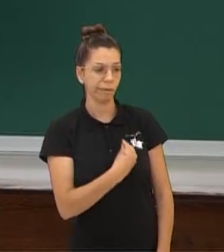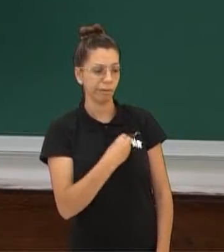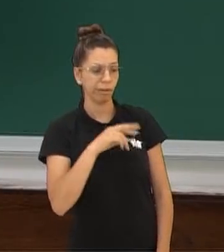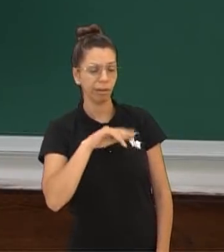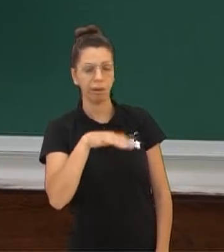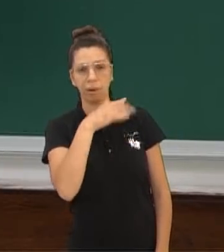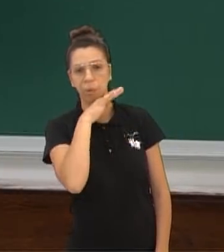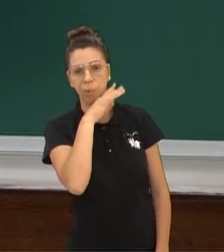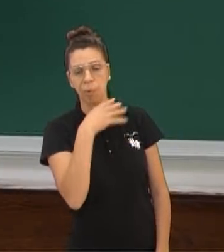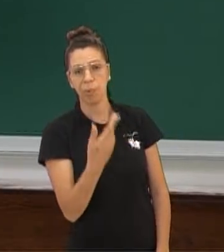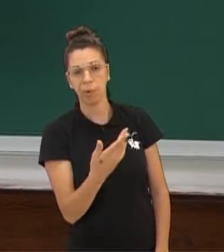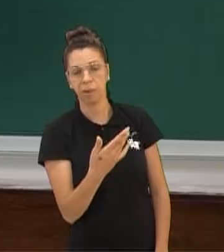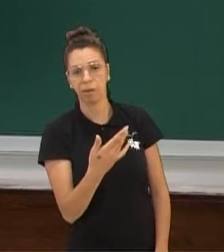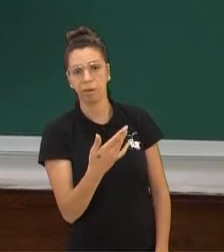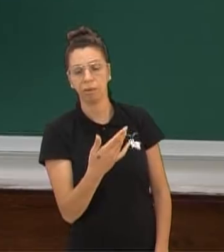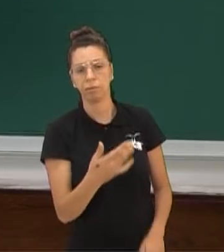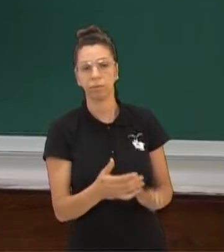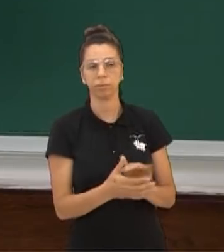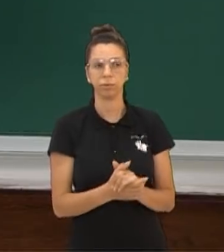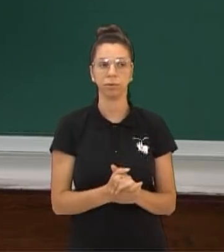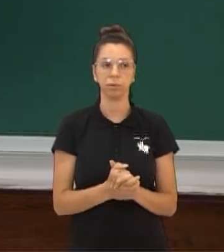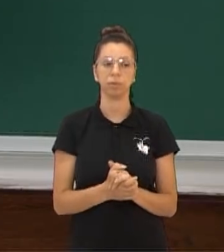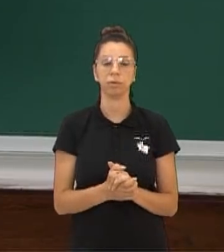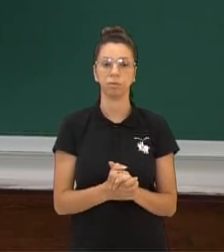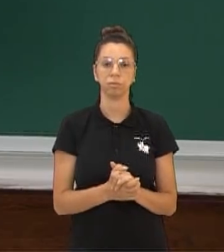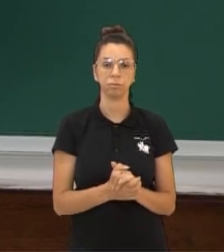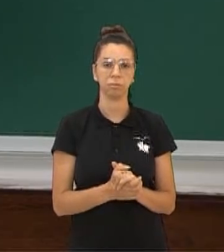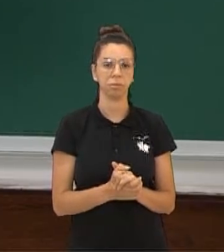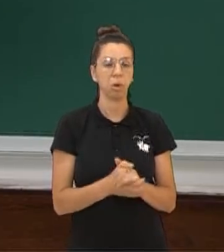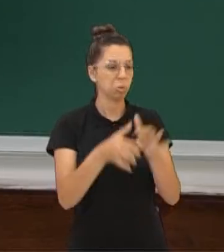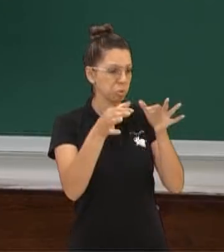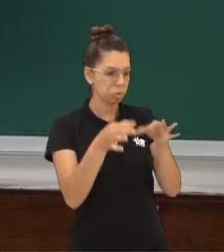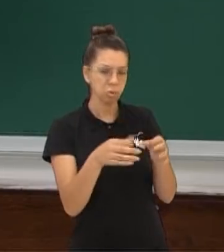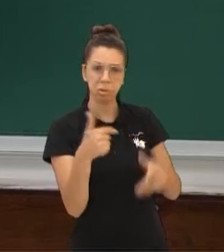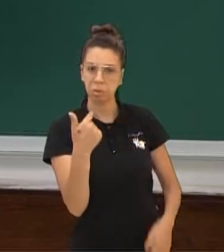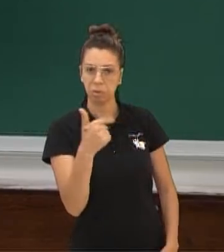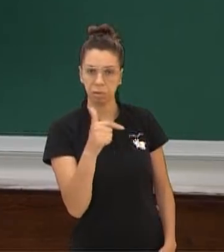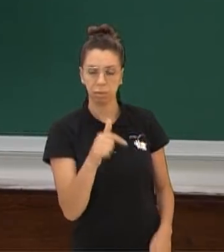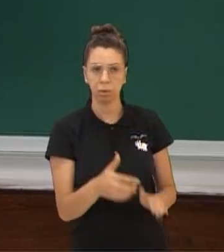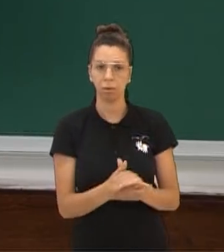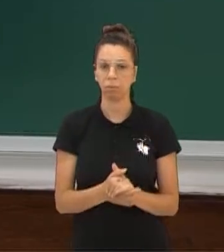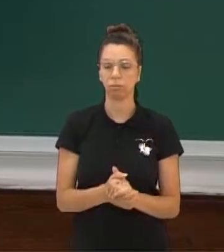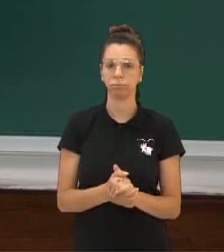justa, né, o fair ali, justa. E ela responde, não.